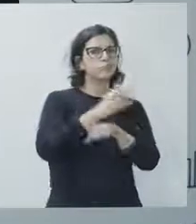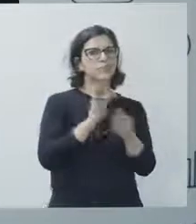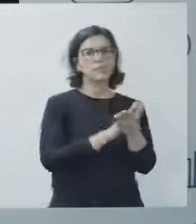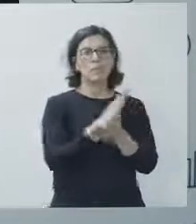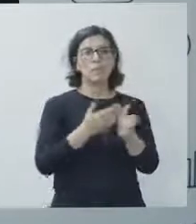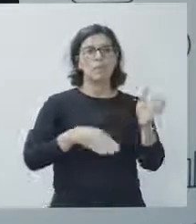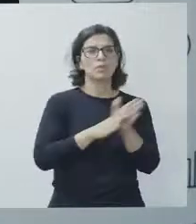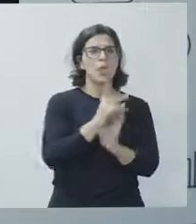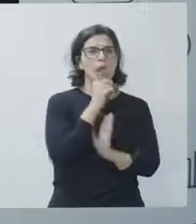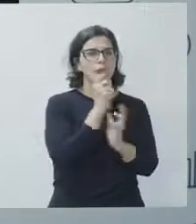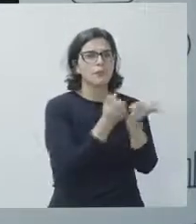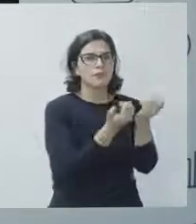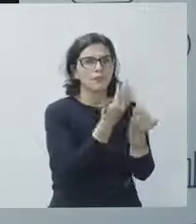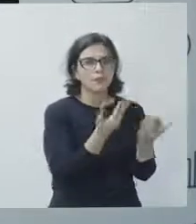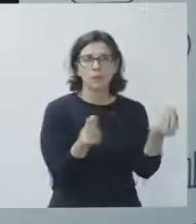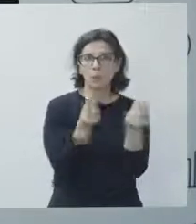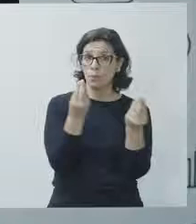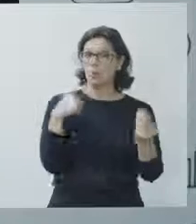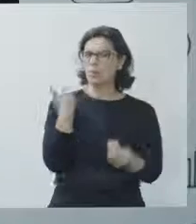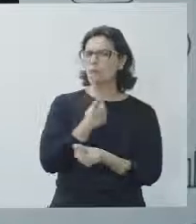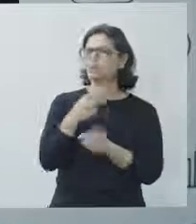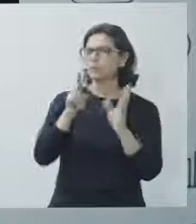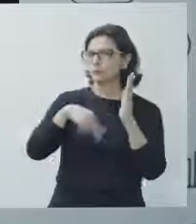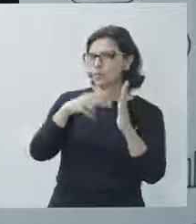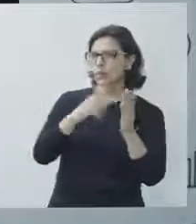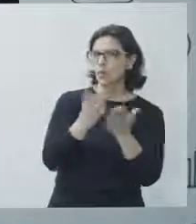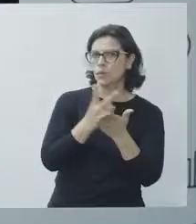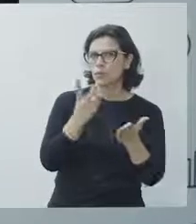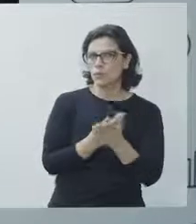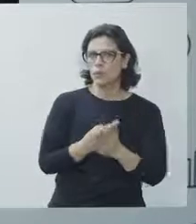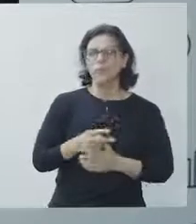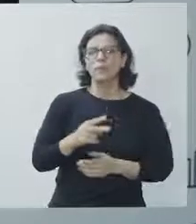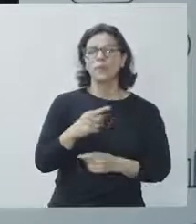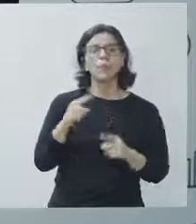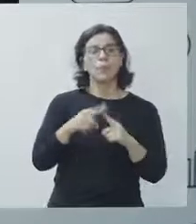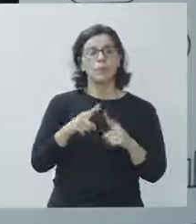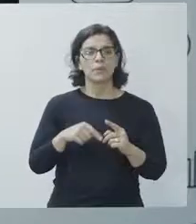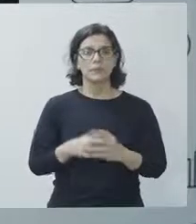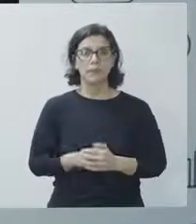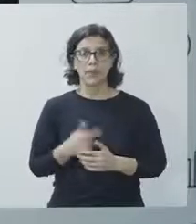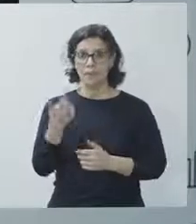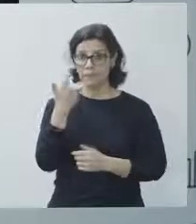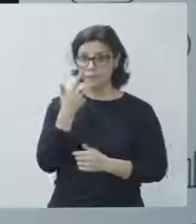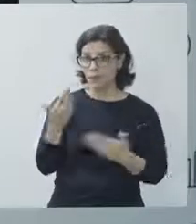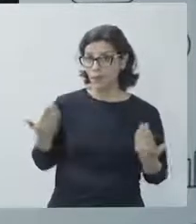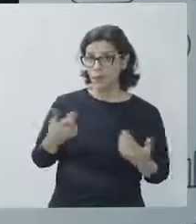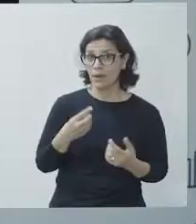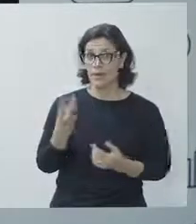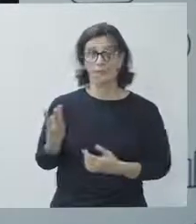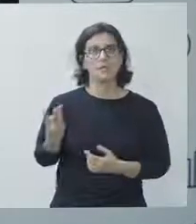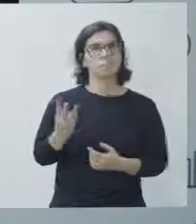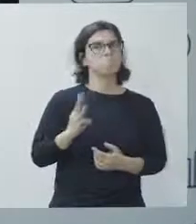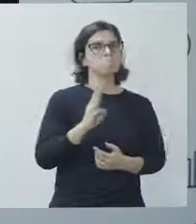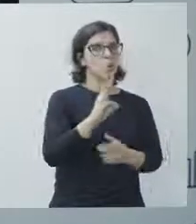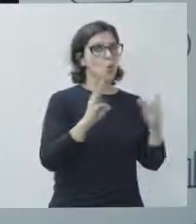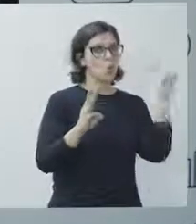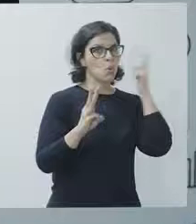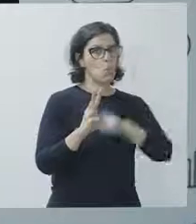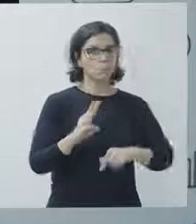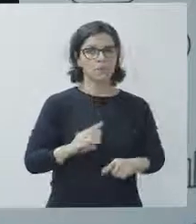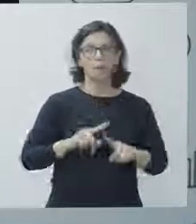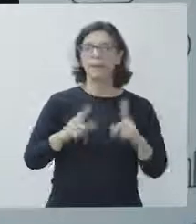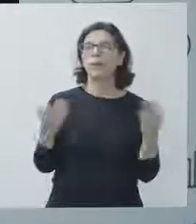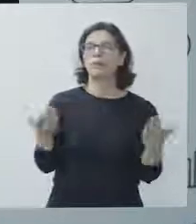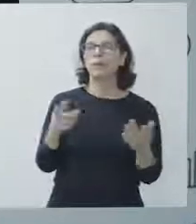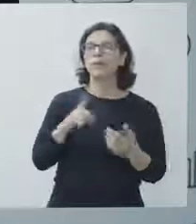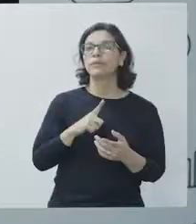ir até essa fonte? Mas nós vamos continuar a nossa história, porque elas entraram, certo?